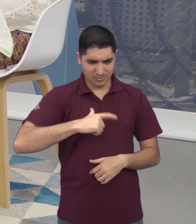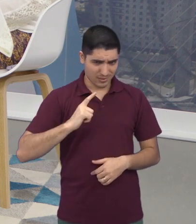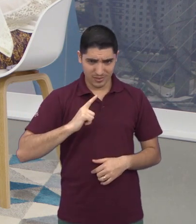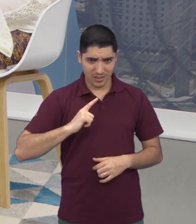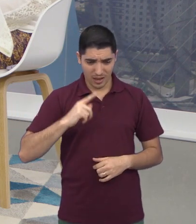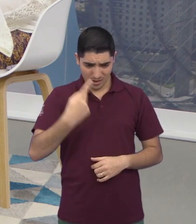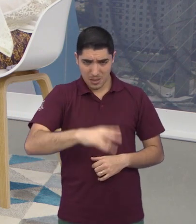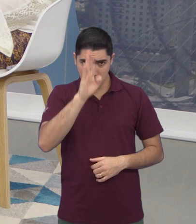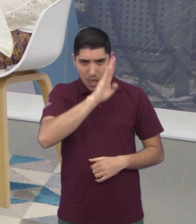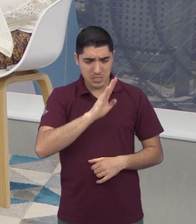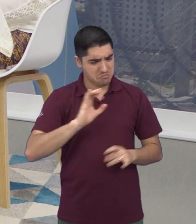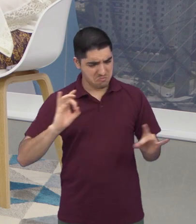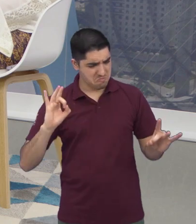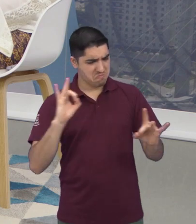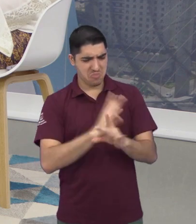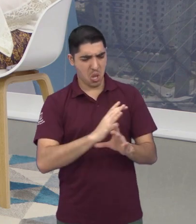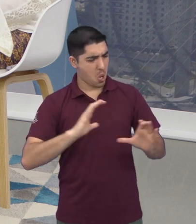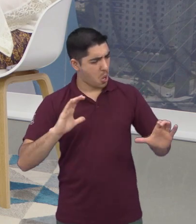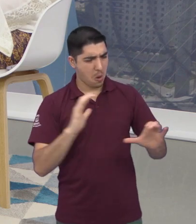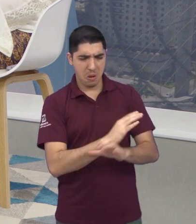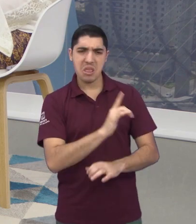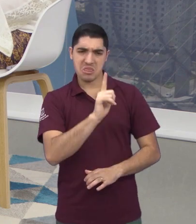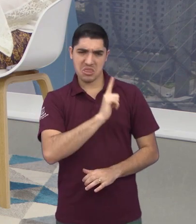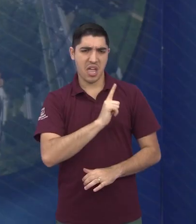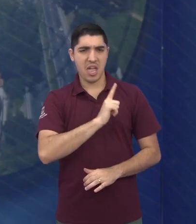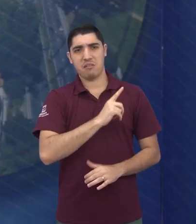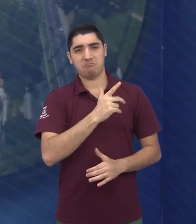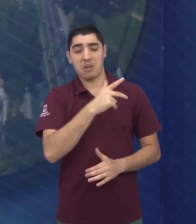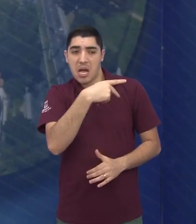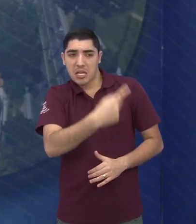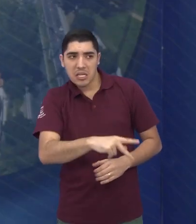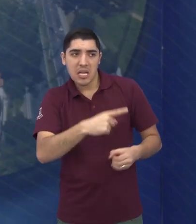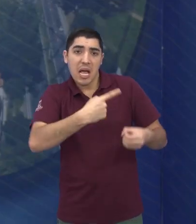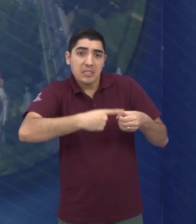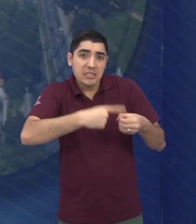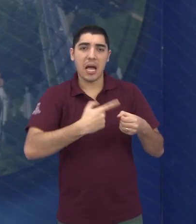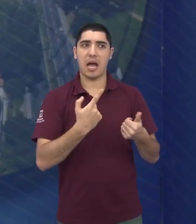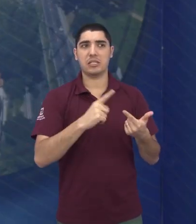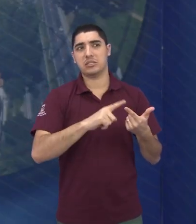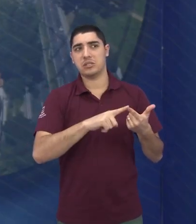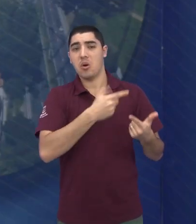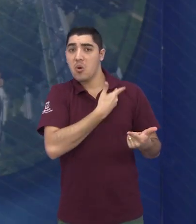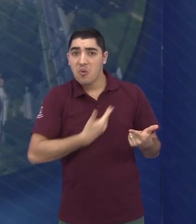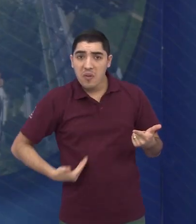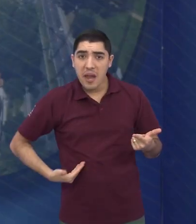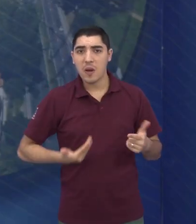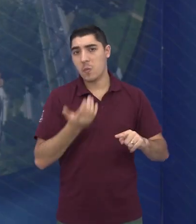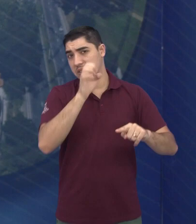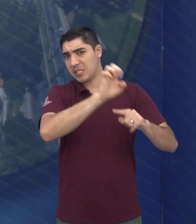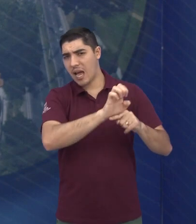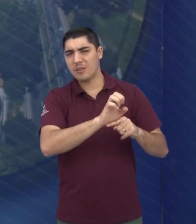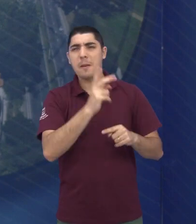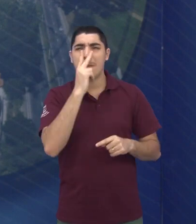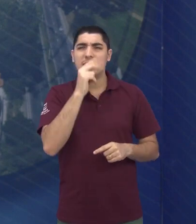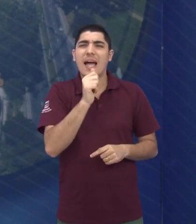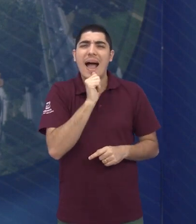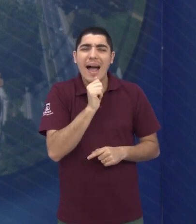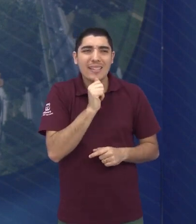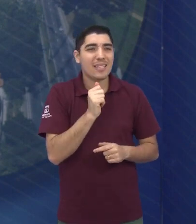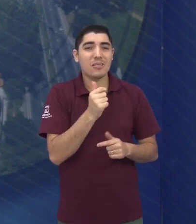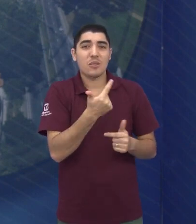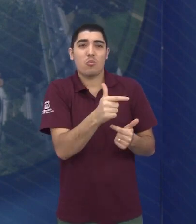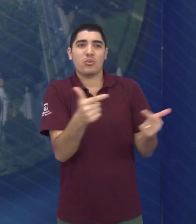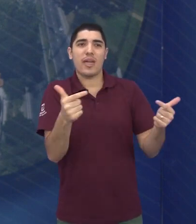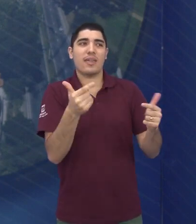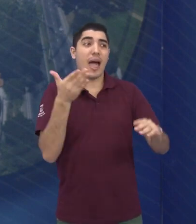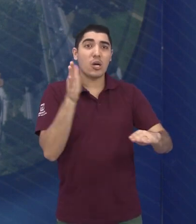né? A nível Brasil, regional, estadual, por envelhecimento da população. Acho que ainda é uma coisa que parece meio distante, né? Mas